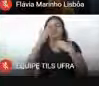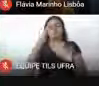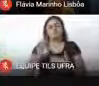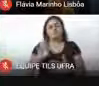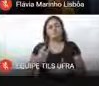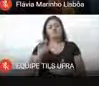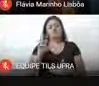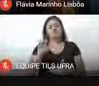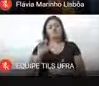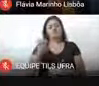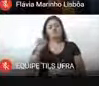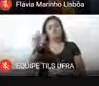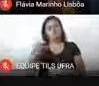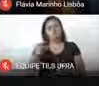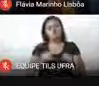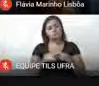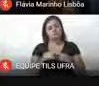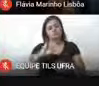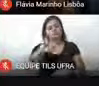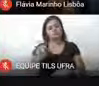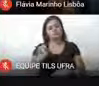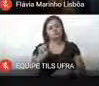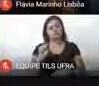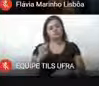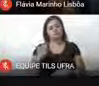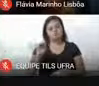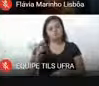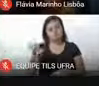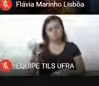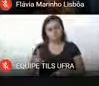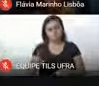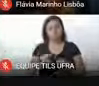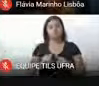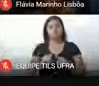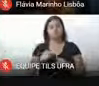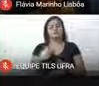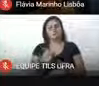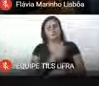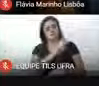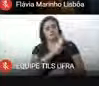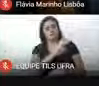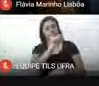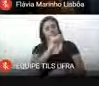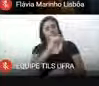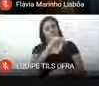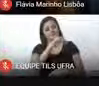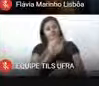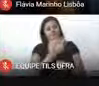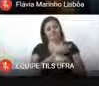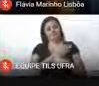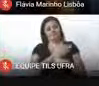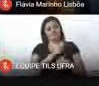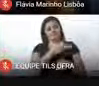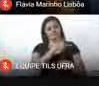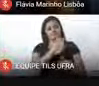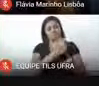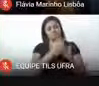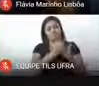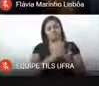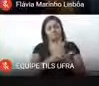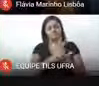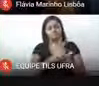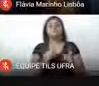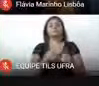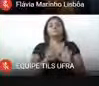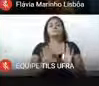Josiane. O Wagner agora está de férias nessa semana, mas também sempre nos ajuda. Muito obrigado. E as meninas do